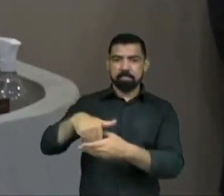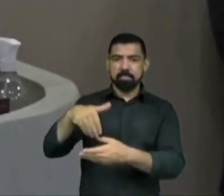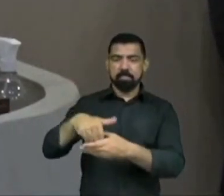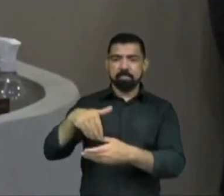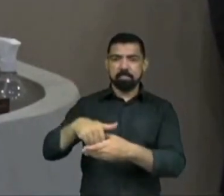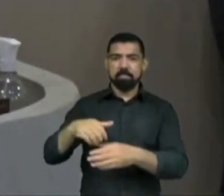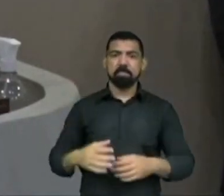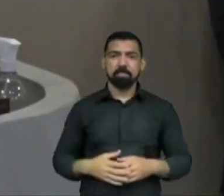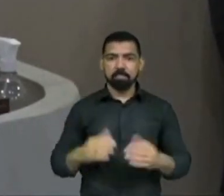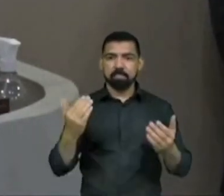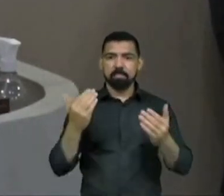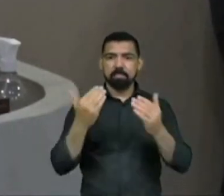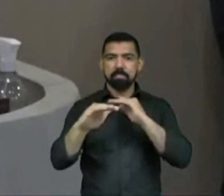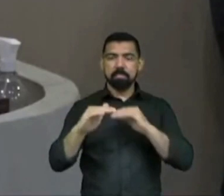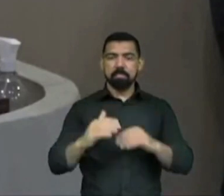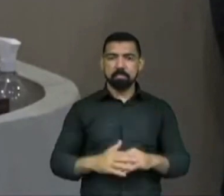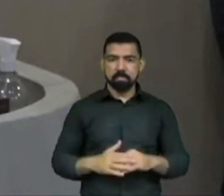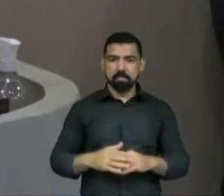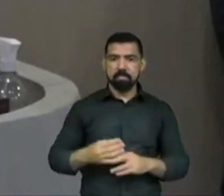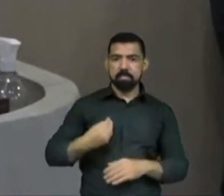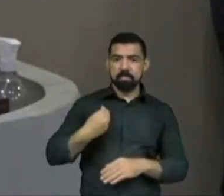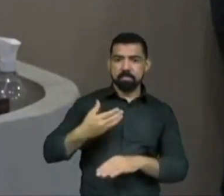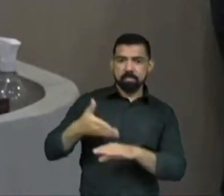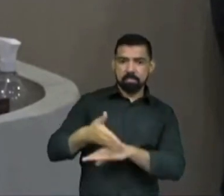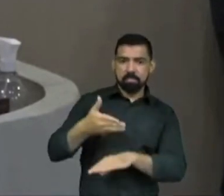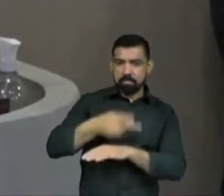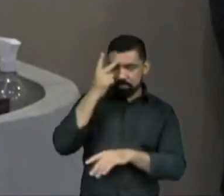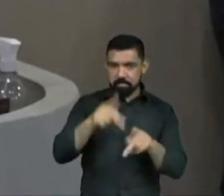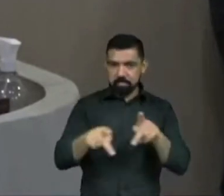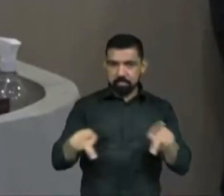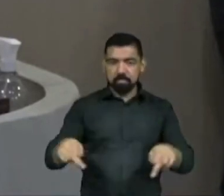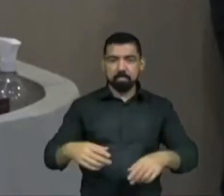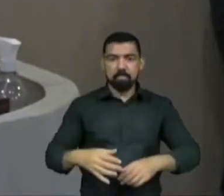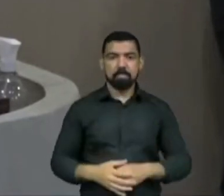contra participação popular, gente.